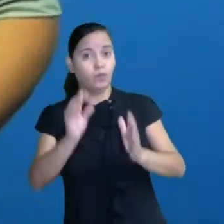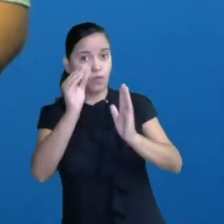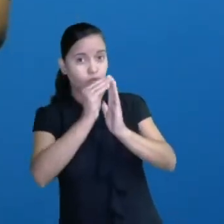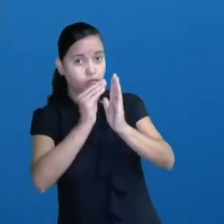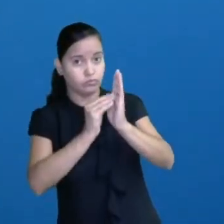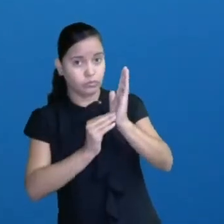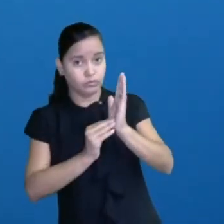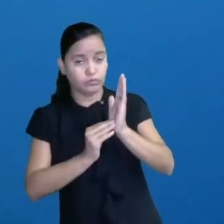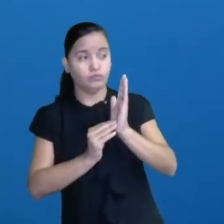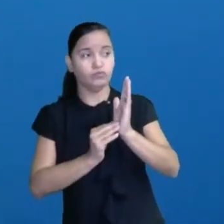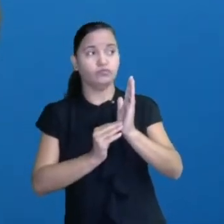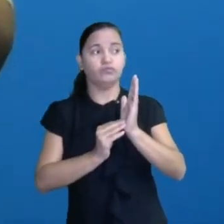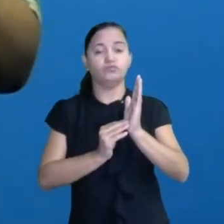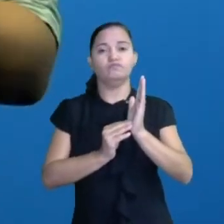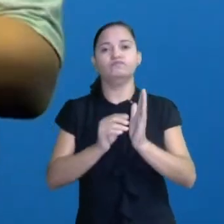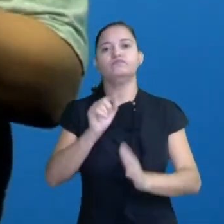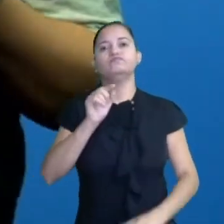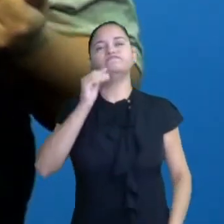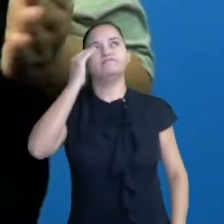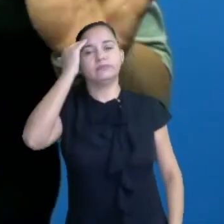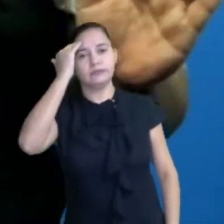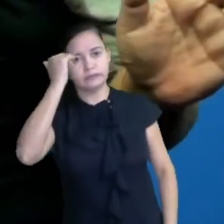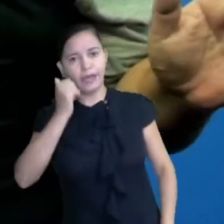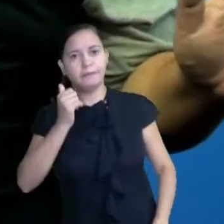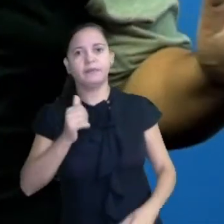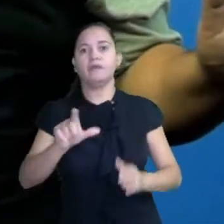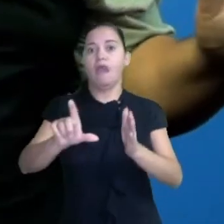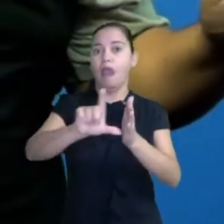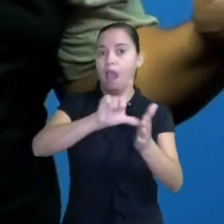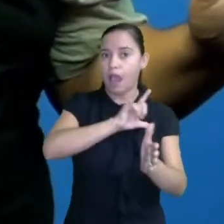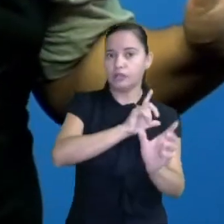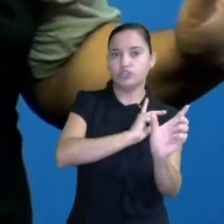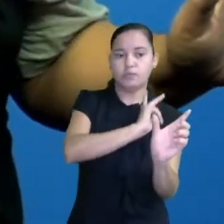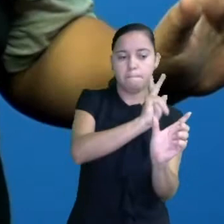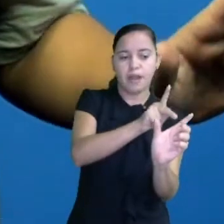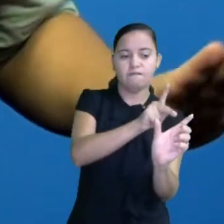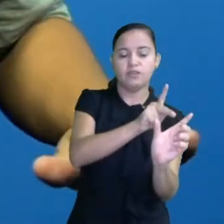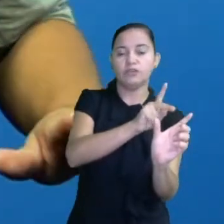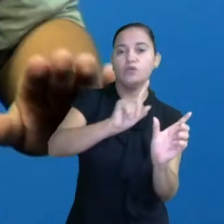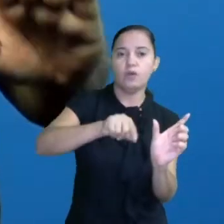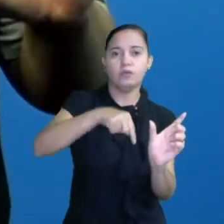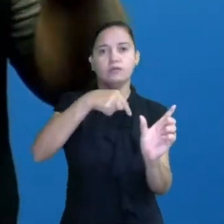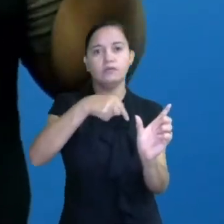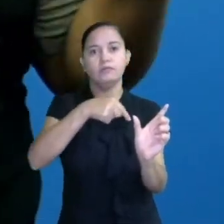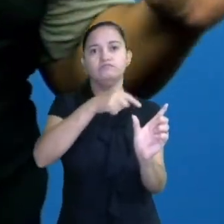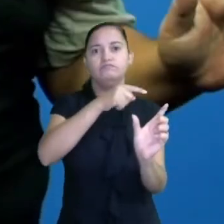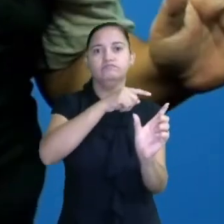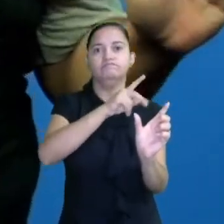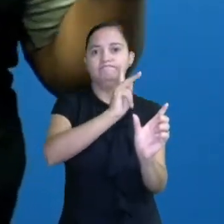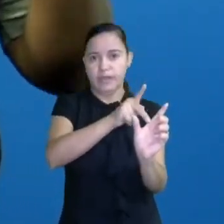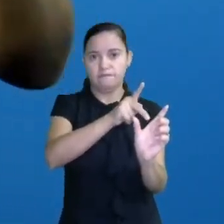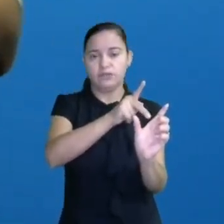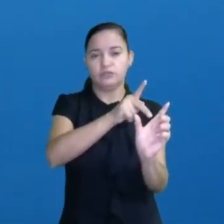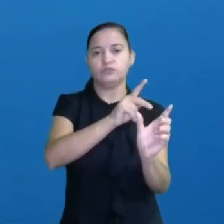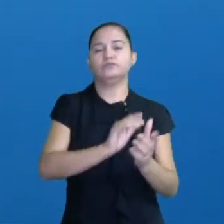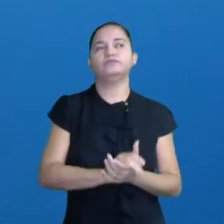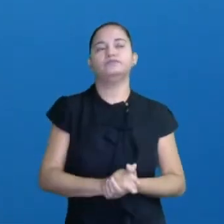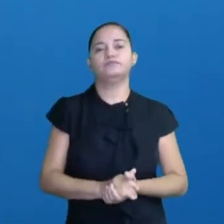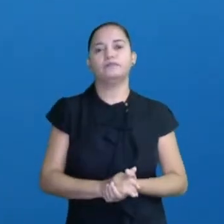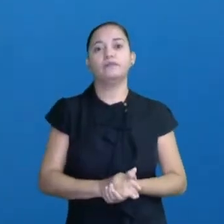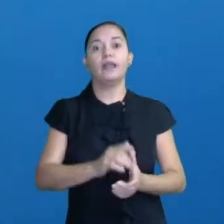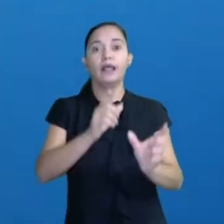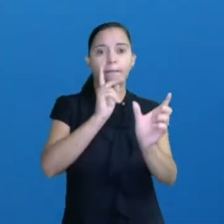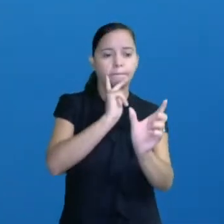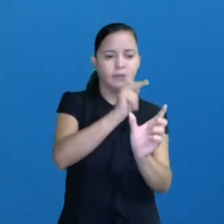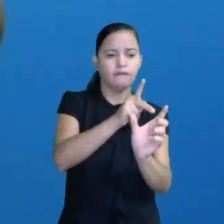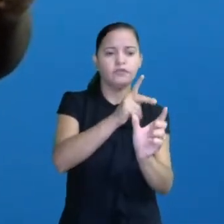conteúdo. A gente sabe que o que vem antes sempre é prefixo, né? Mas só que eles são divididos